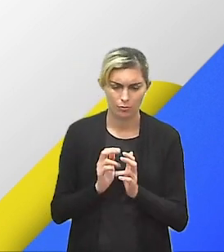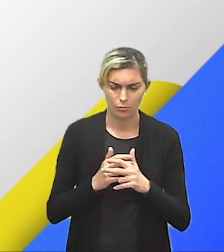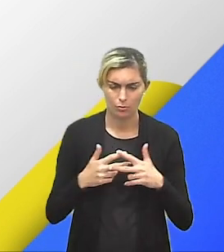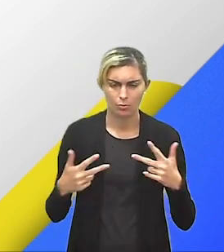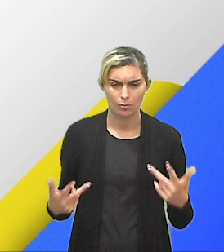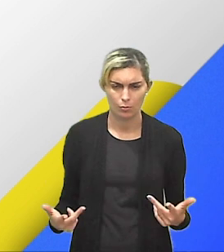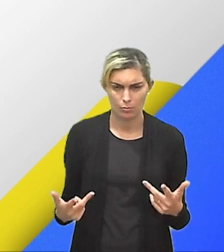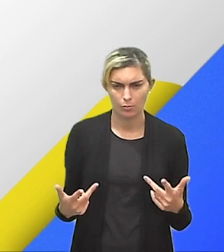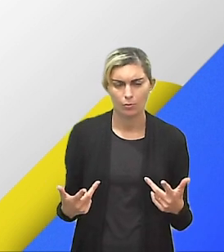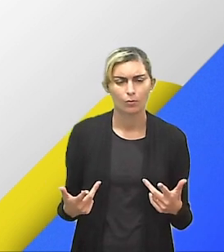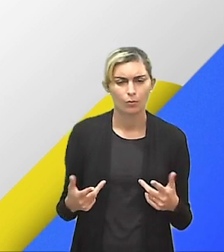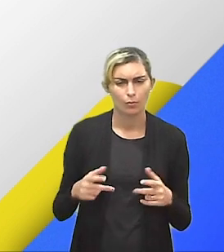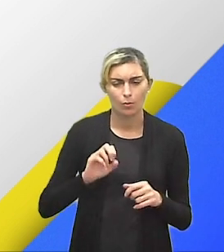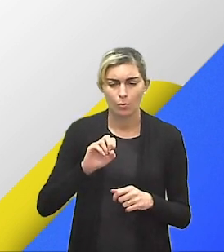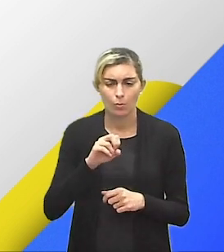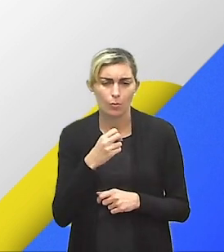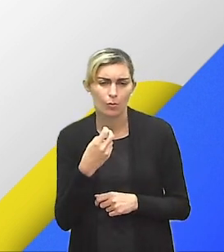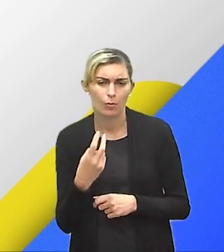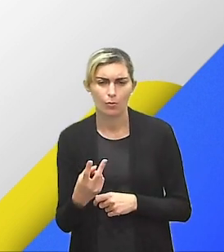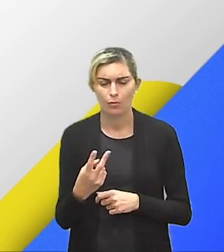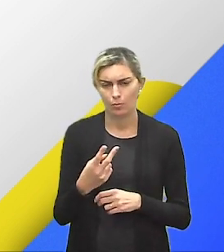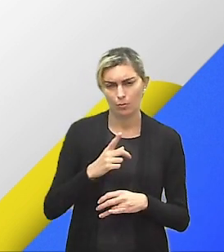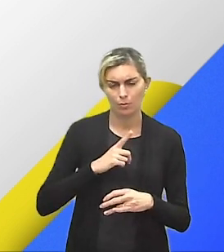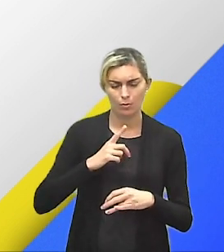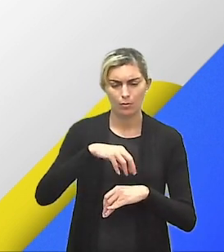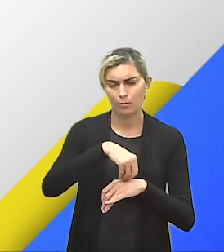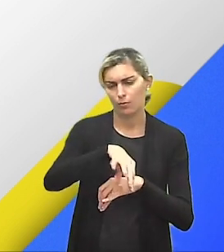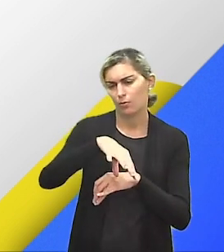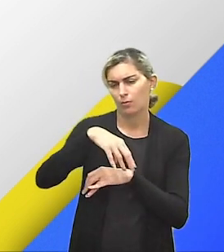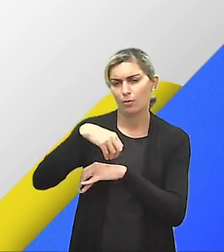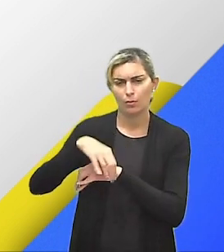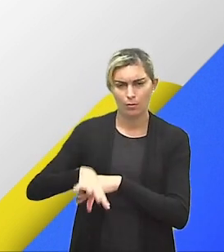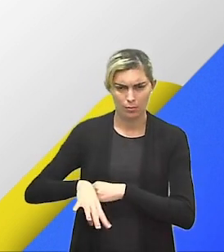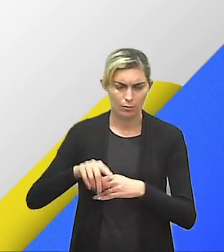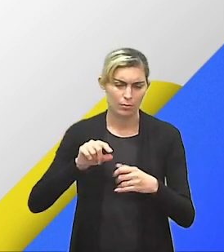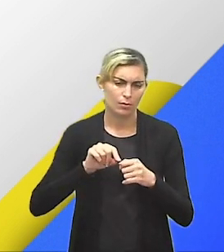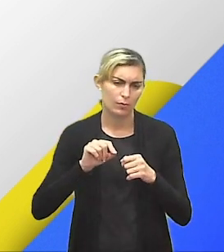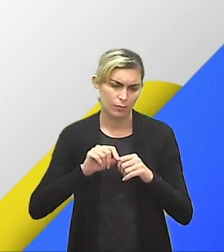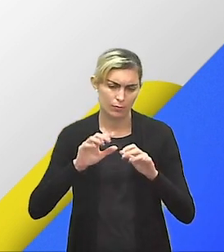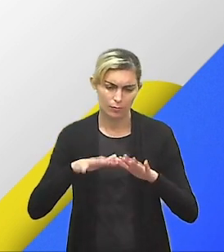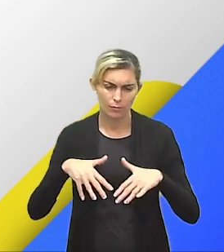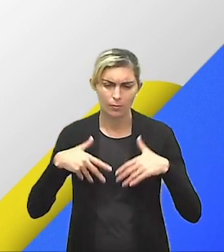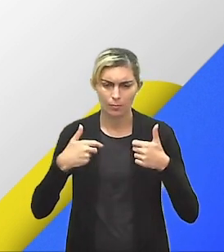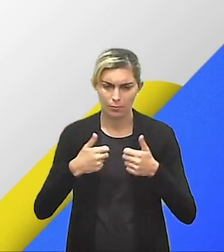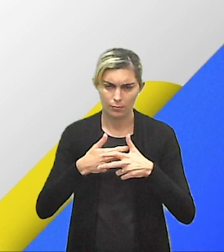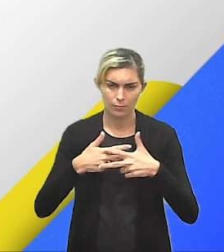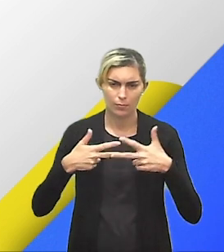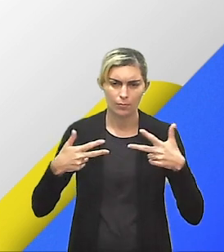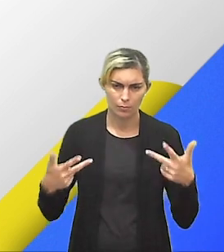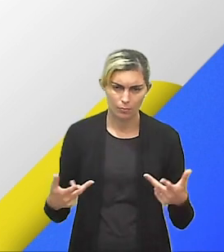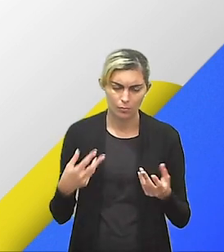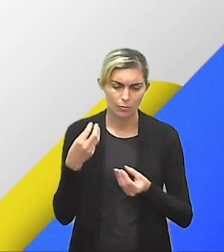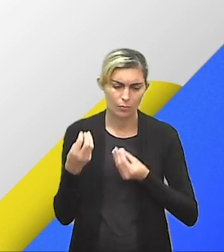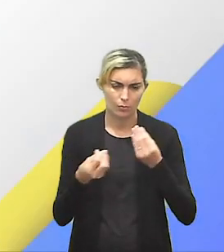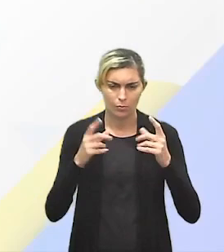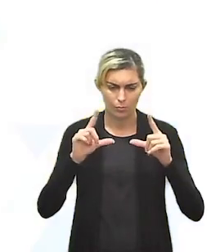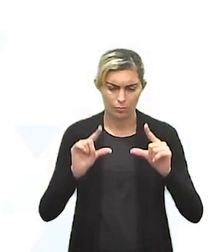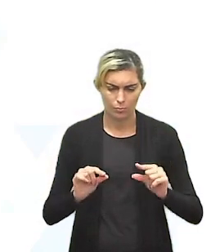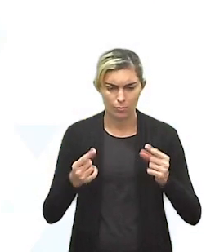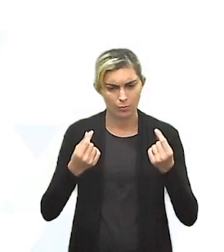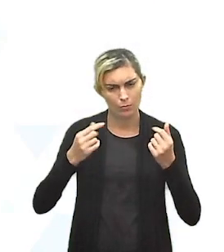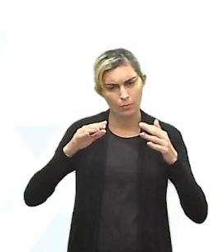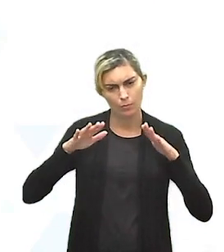os produtos, ou seja, fornecer produtos de melhor qualidade com menor